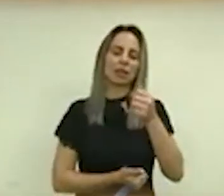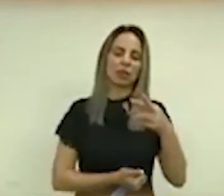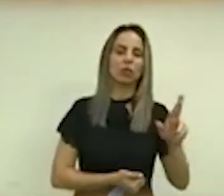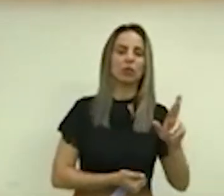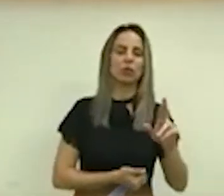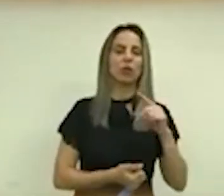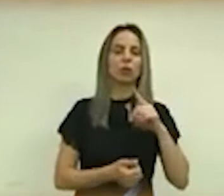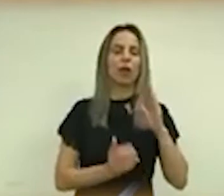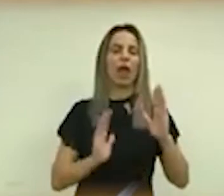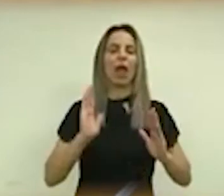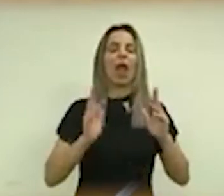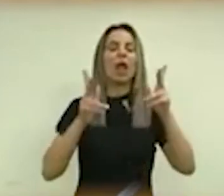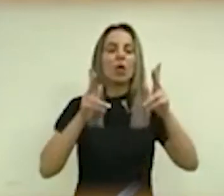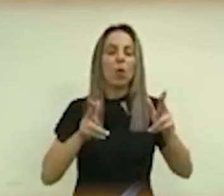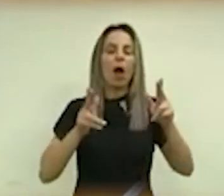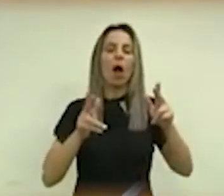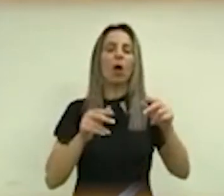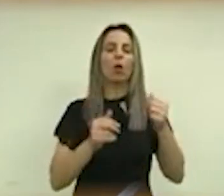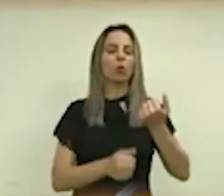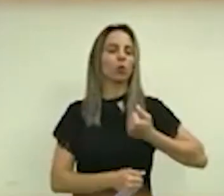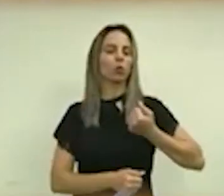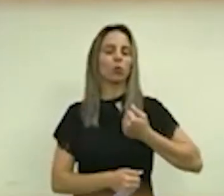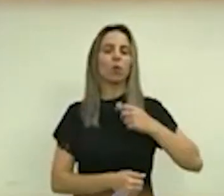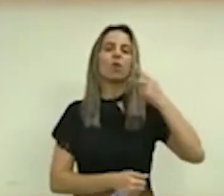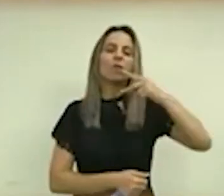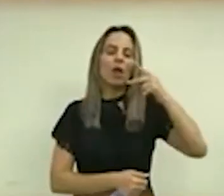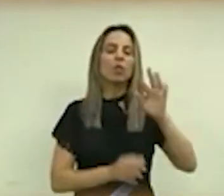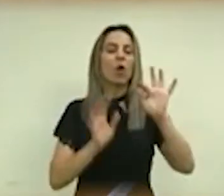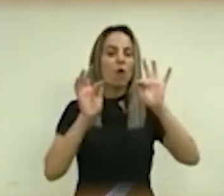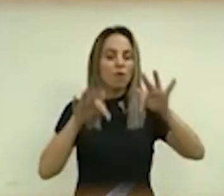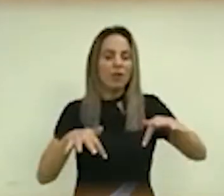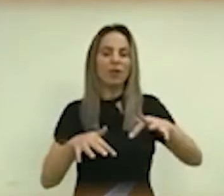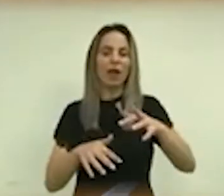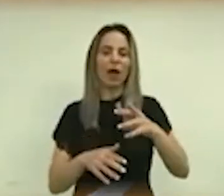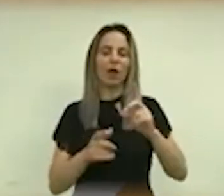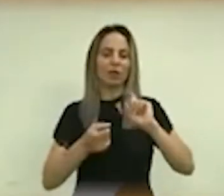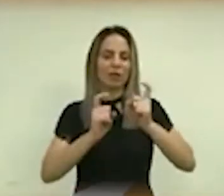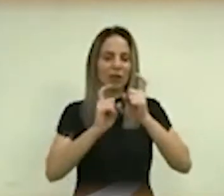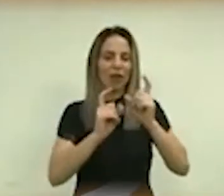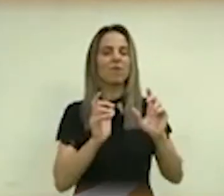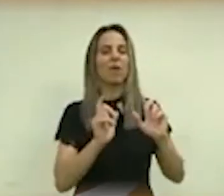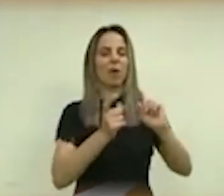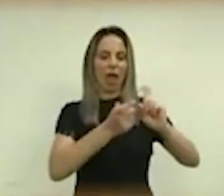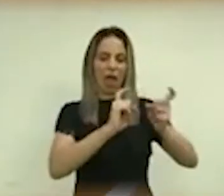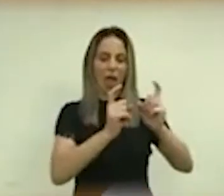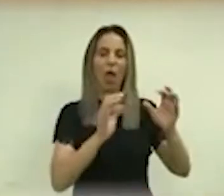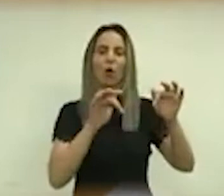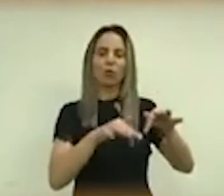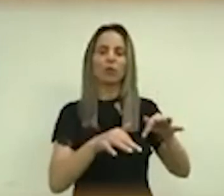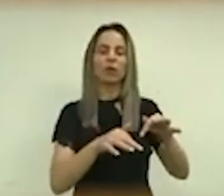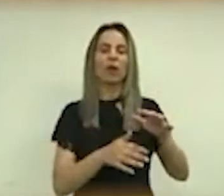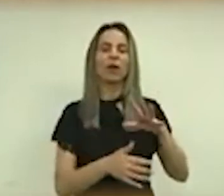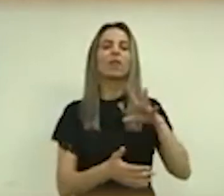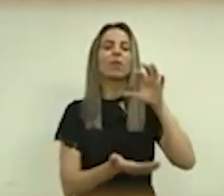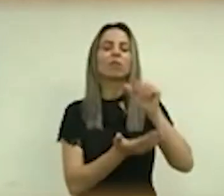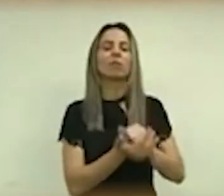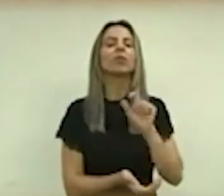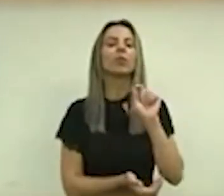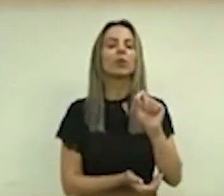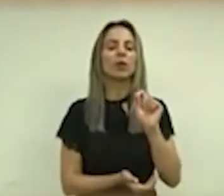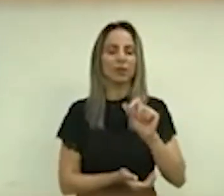vereadores. Então, encerrando essa sessão, né, a gente vai se reunir ali e vamos automaticamente,